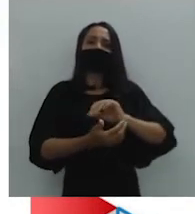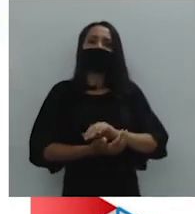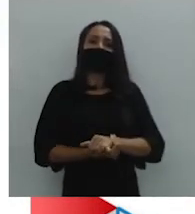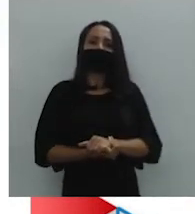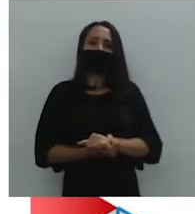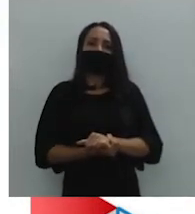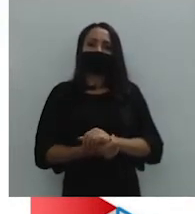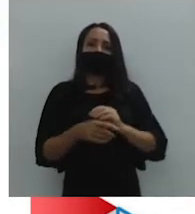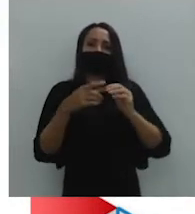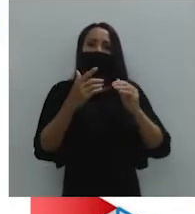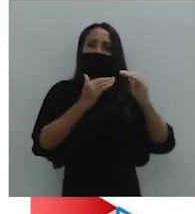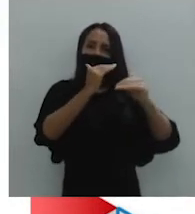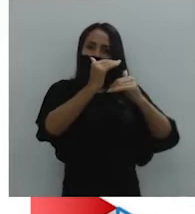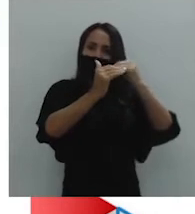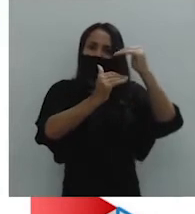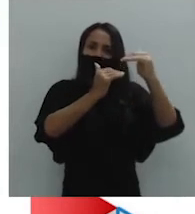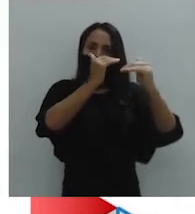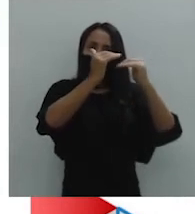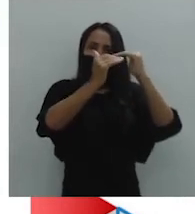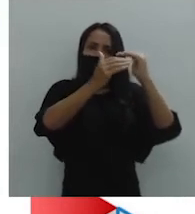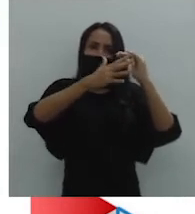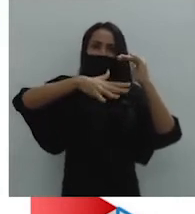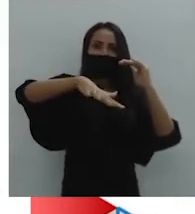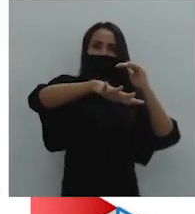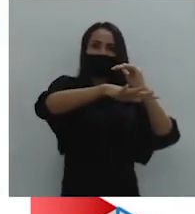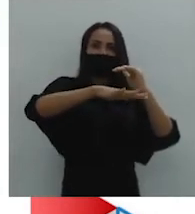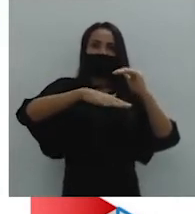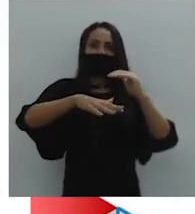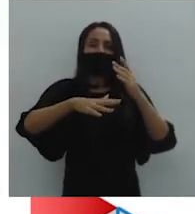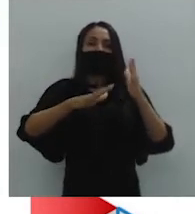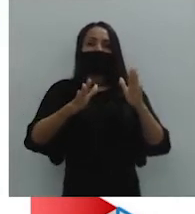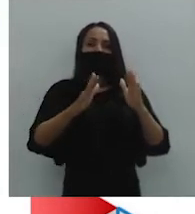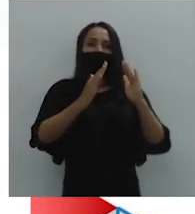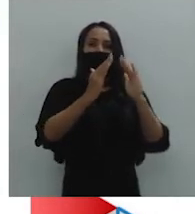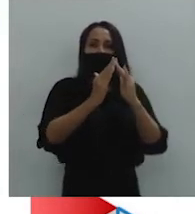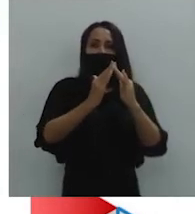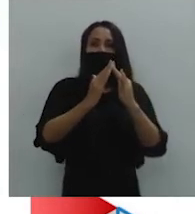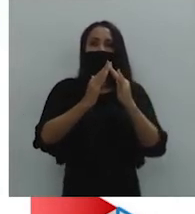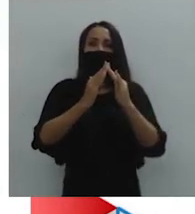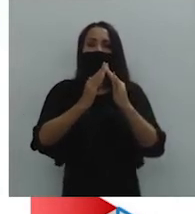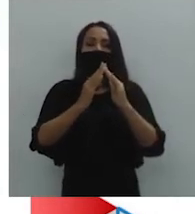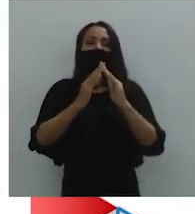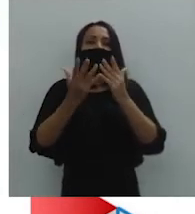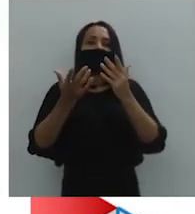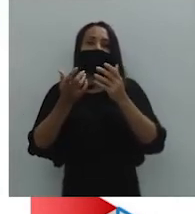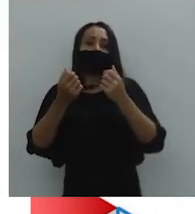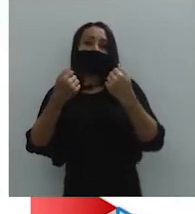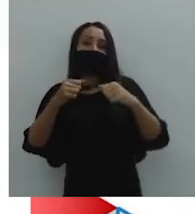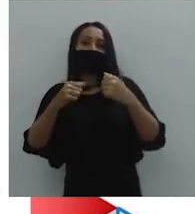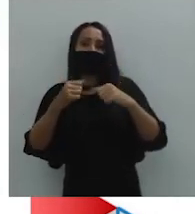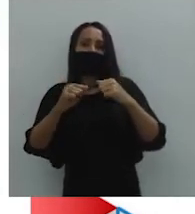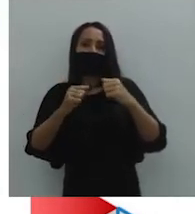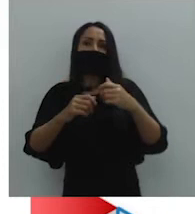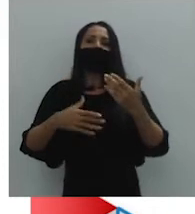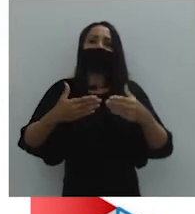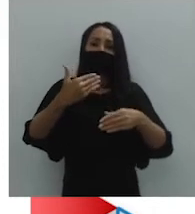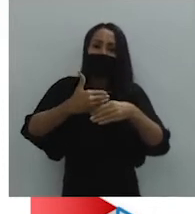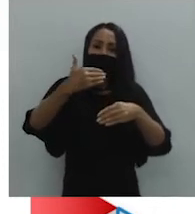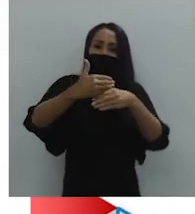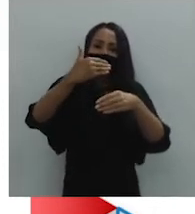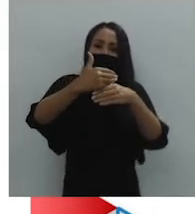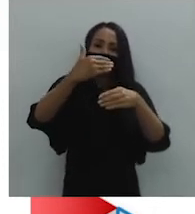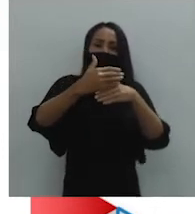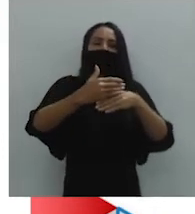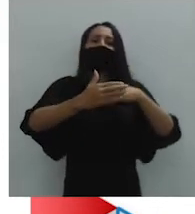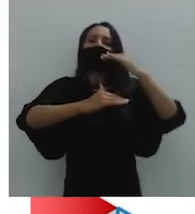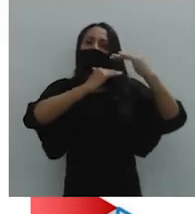Com o crescimento demográfico, não só as casas, como outros imóveis precisaram ser construídos com o